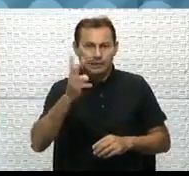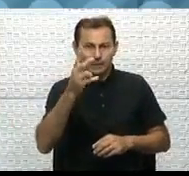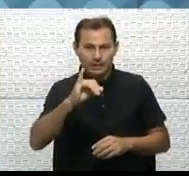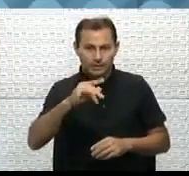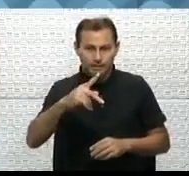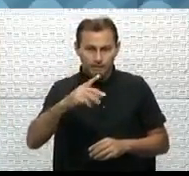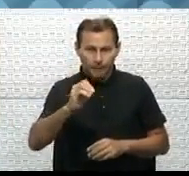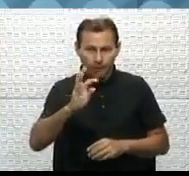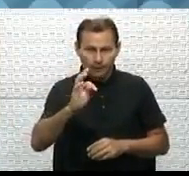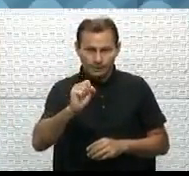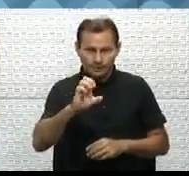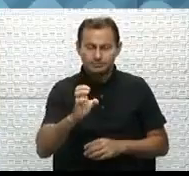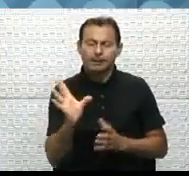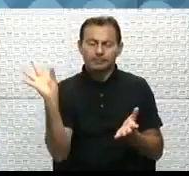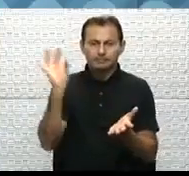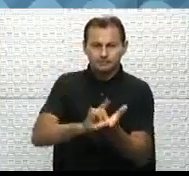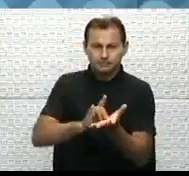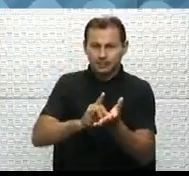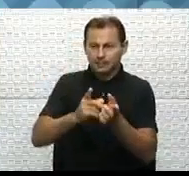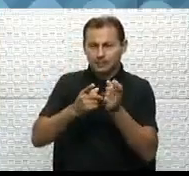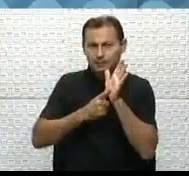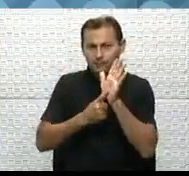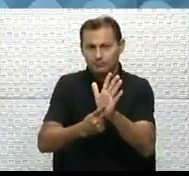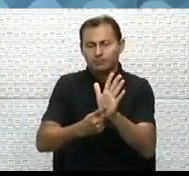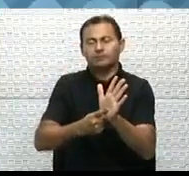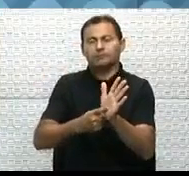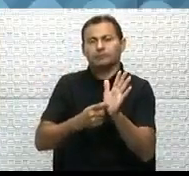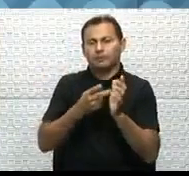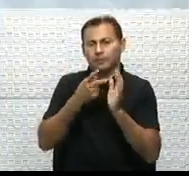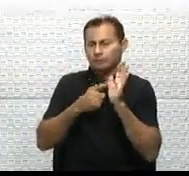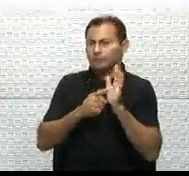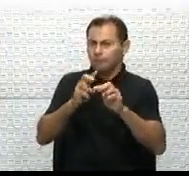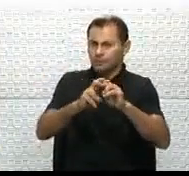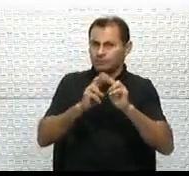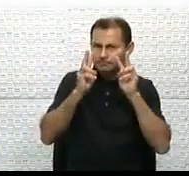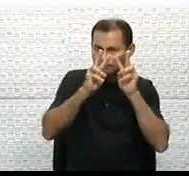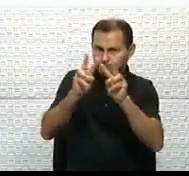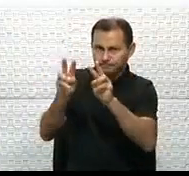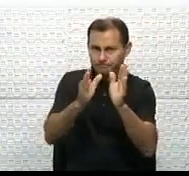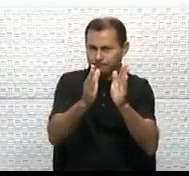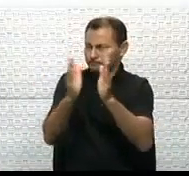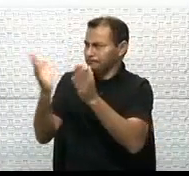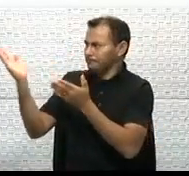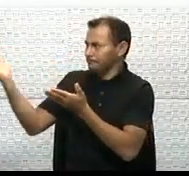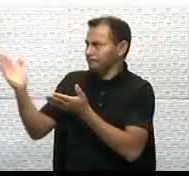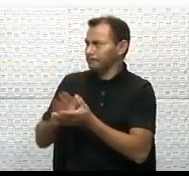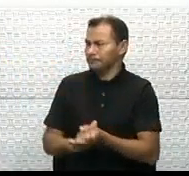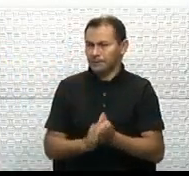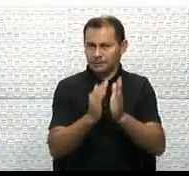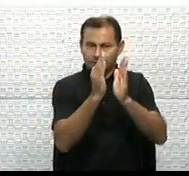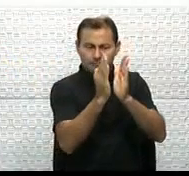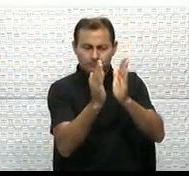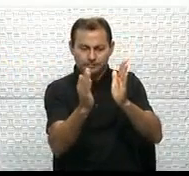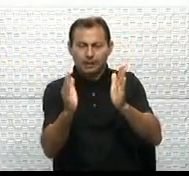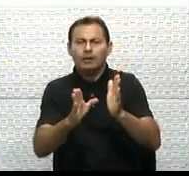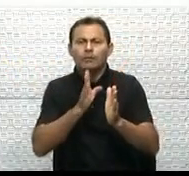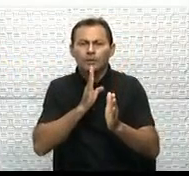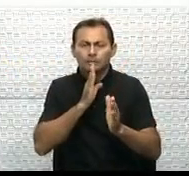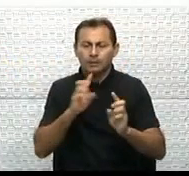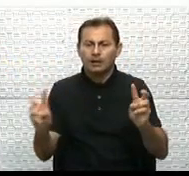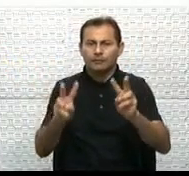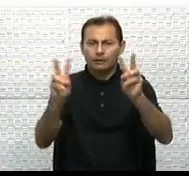para validar essa afirmação. Então, acompanhe comigo no quadro os passos a serem seguidos. Conhecendo-se, então,